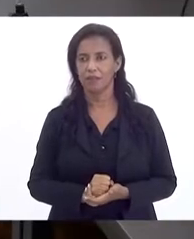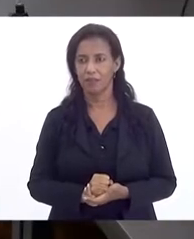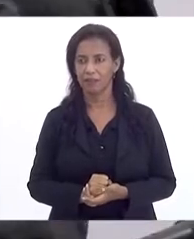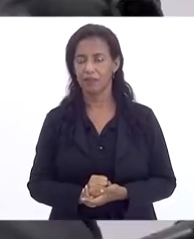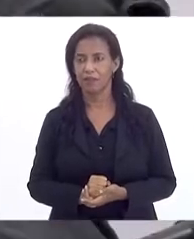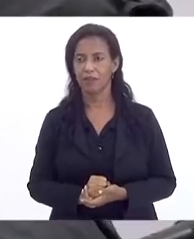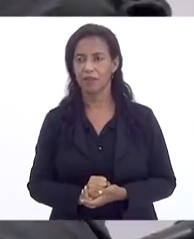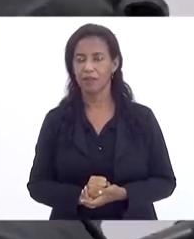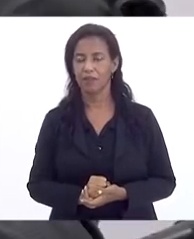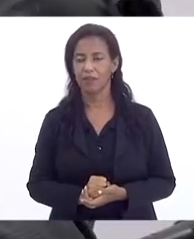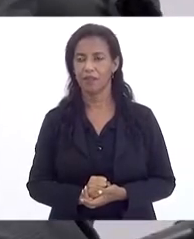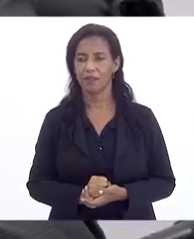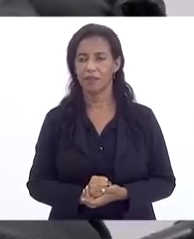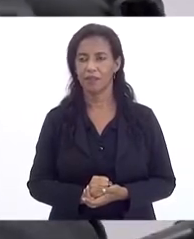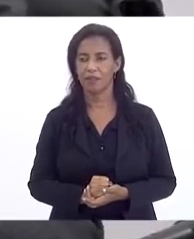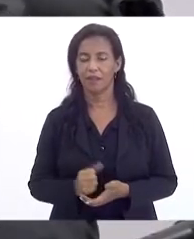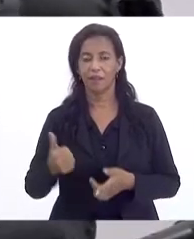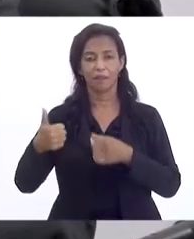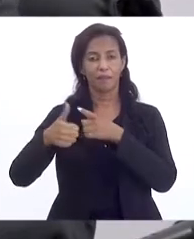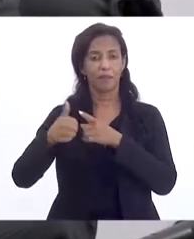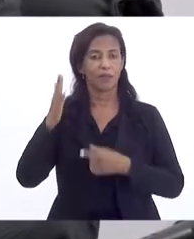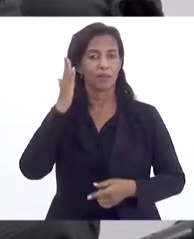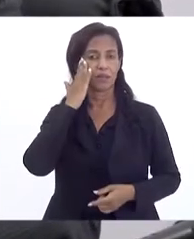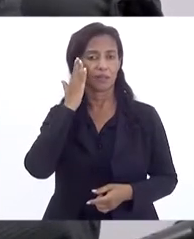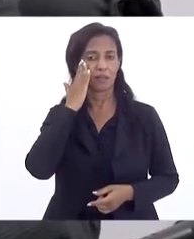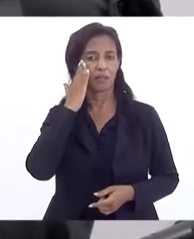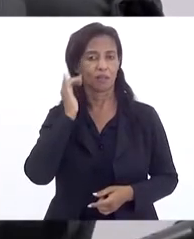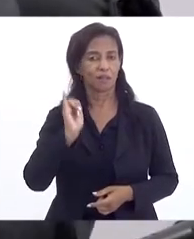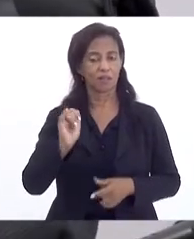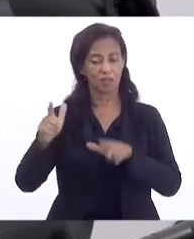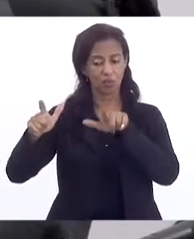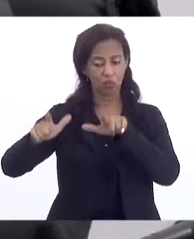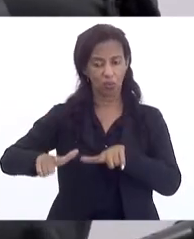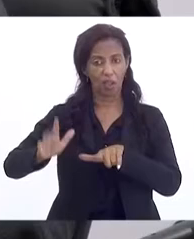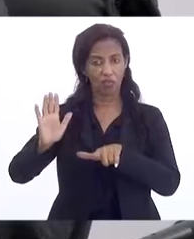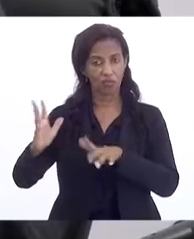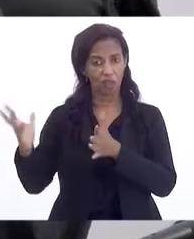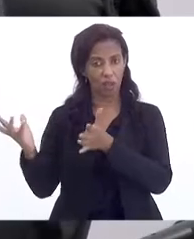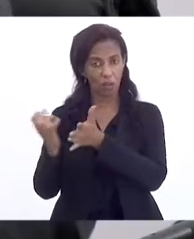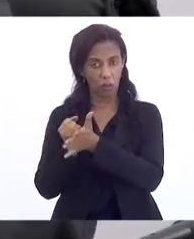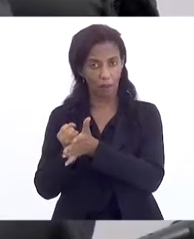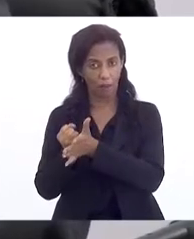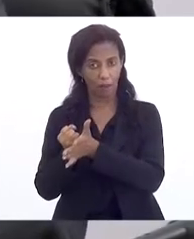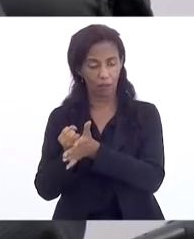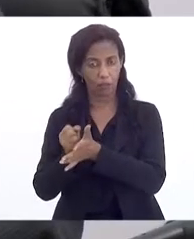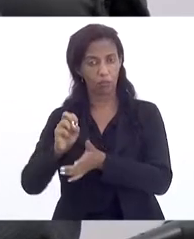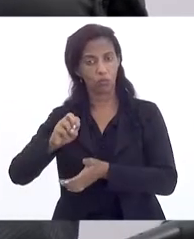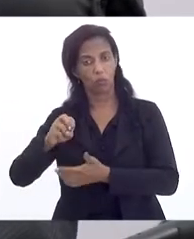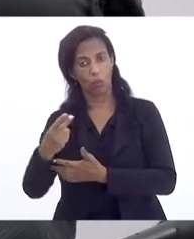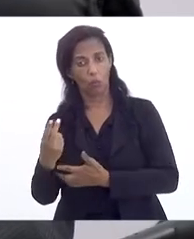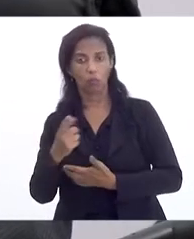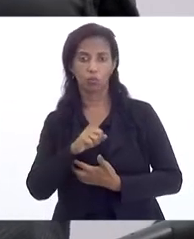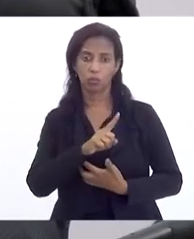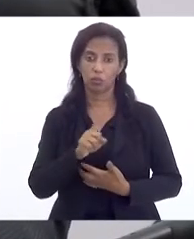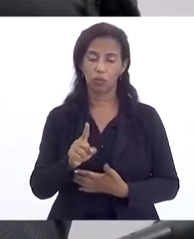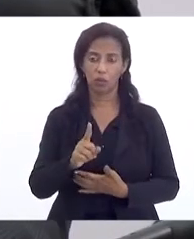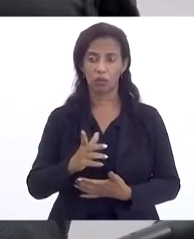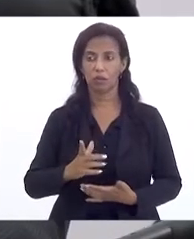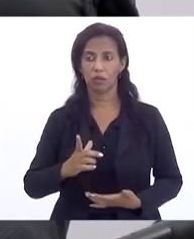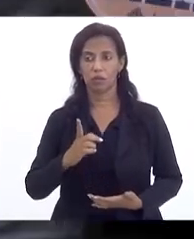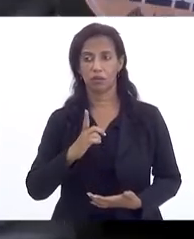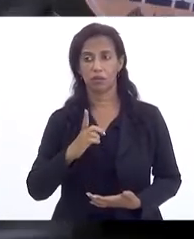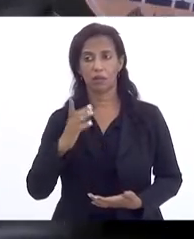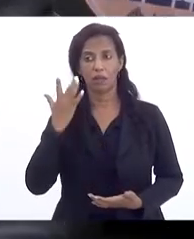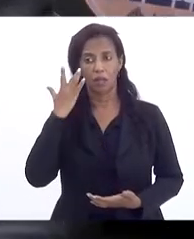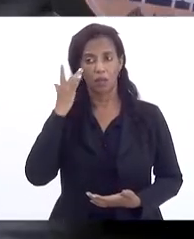que necessitaria. Primeiro, saber se o local já é tombado ou se o INEPAC... Presidente, eu tenho certeza absoluta que o interesse